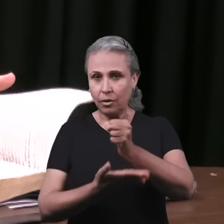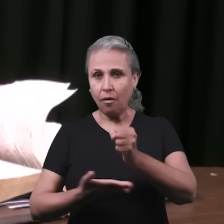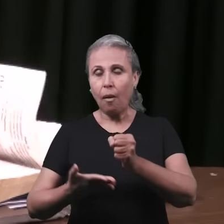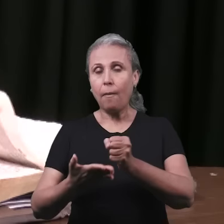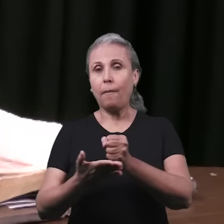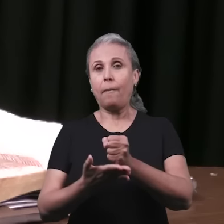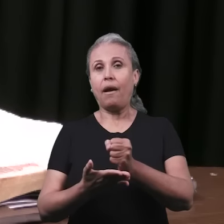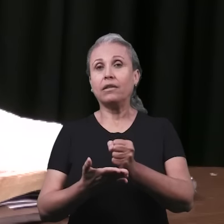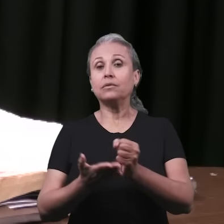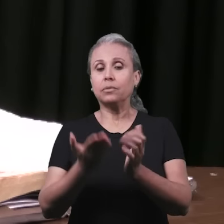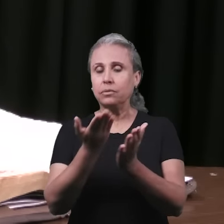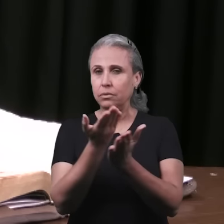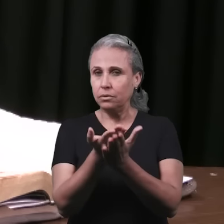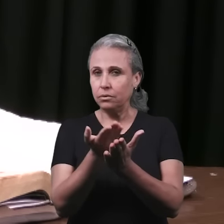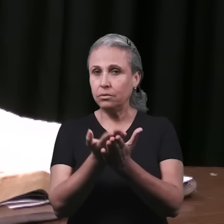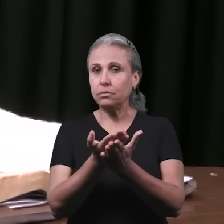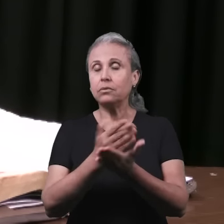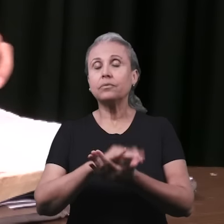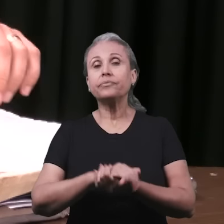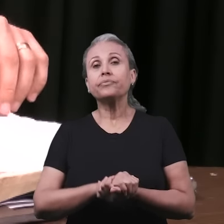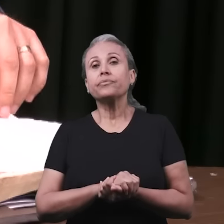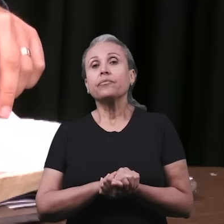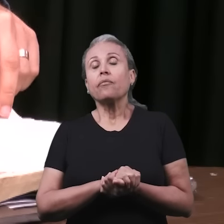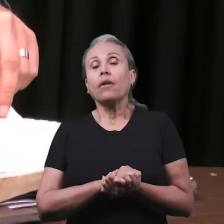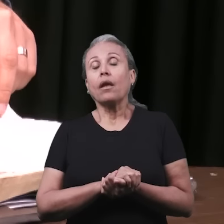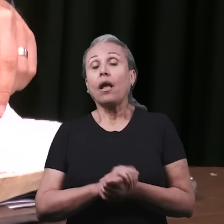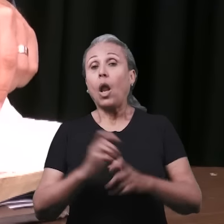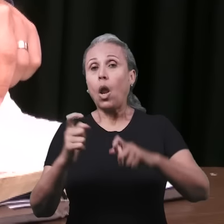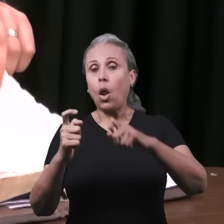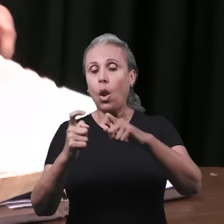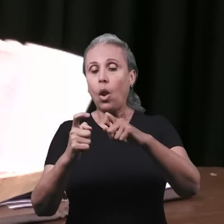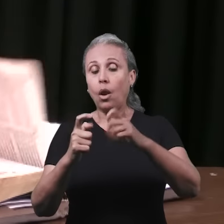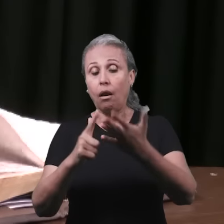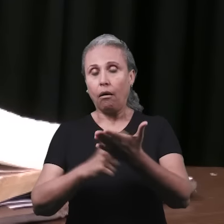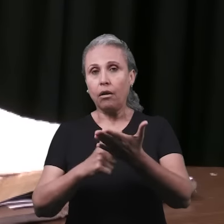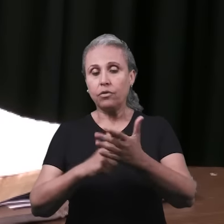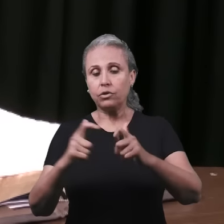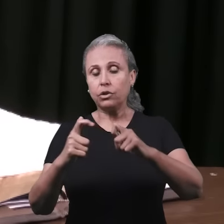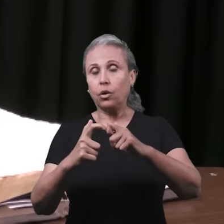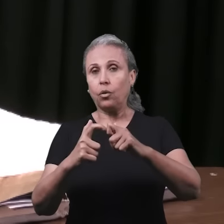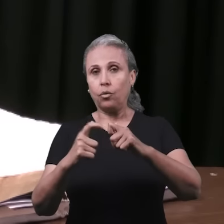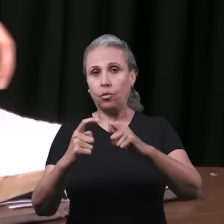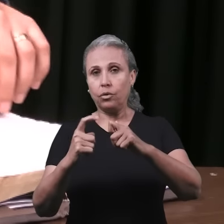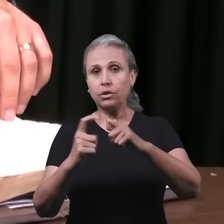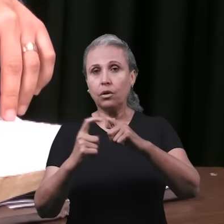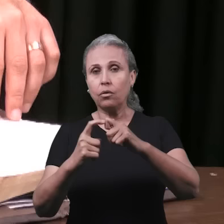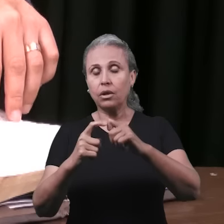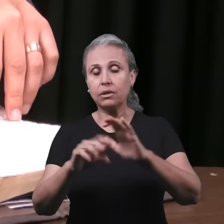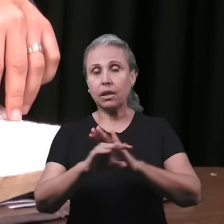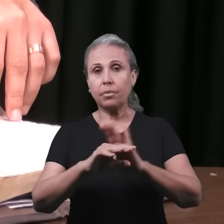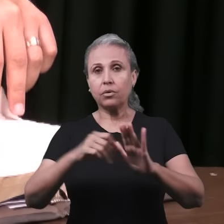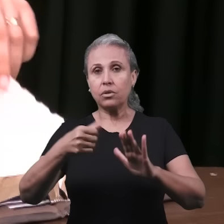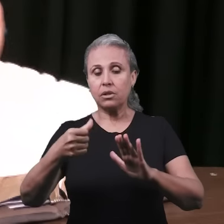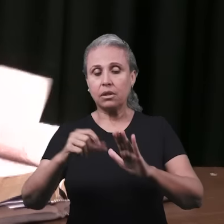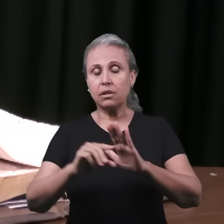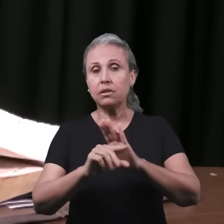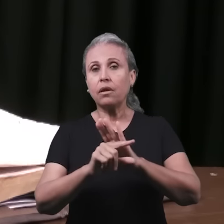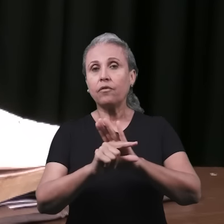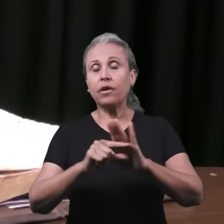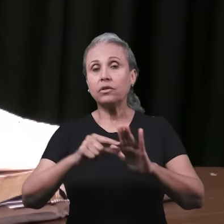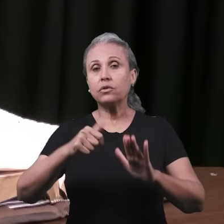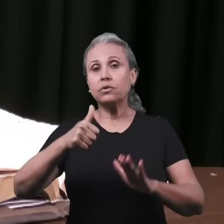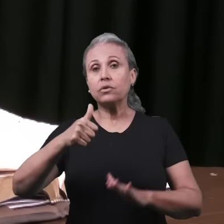vai nortear aqui o nosso estudo, que está no livro de Lucas, capítulo 6, verso